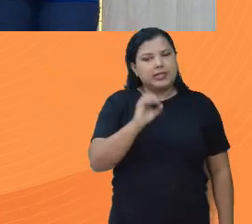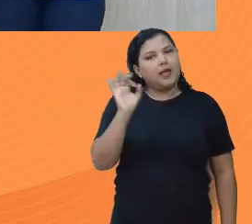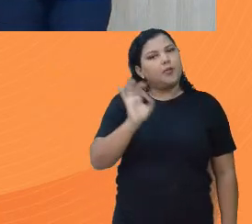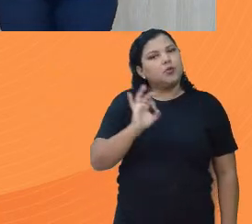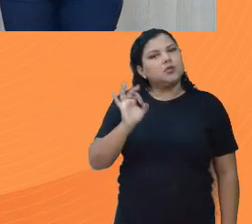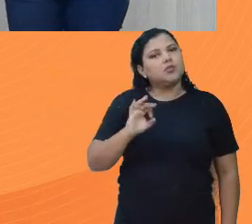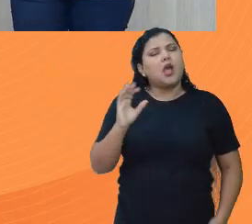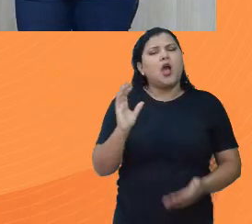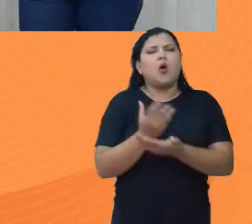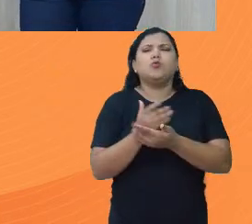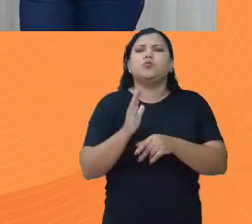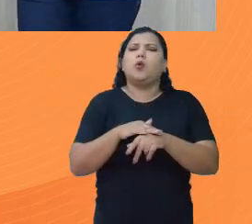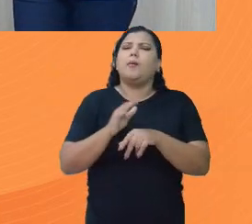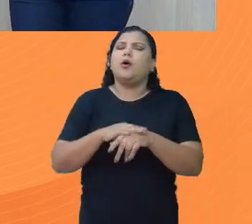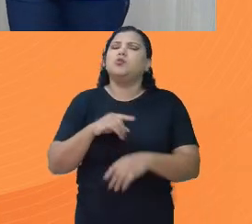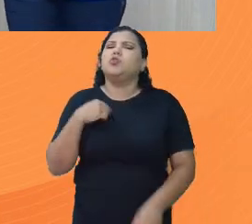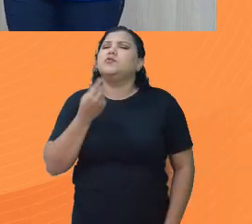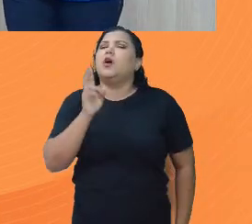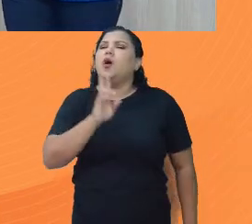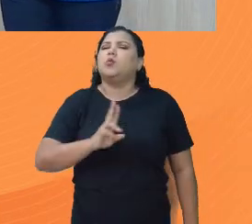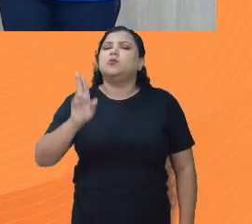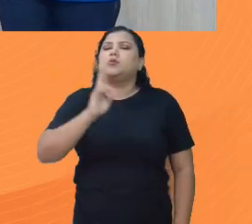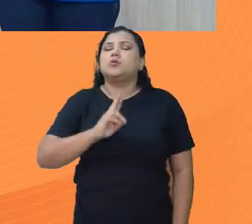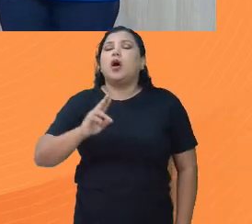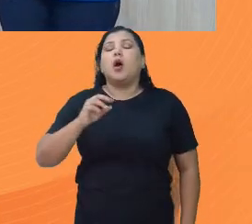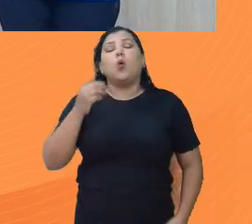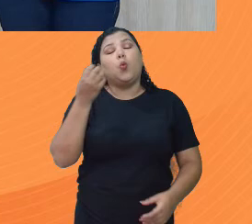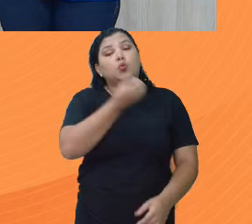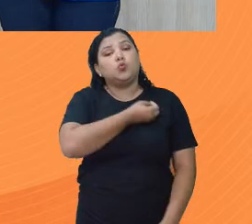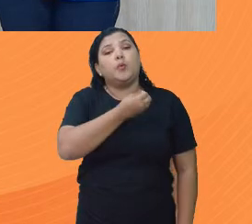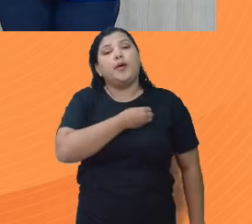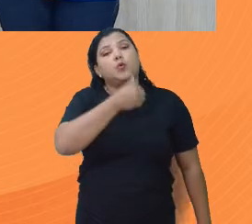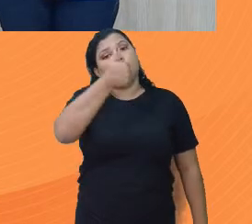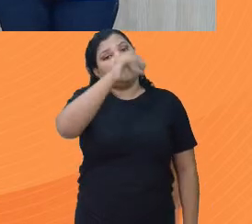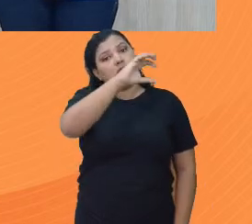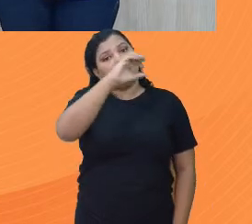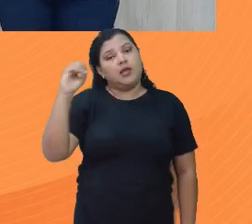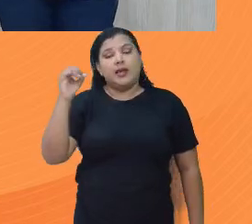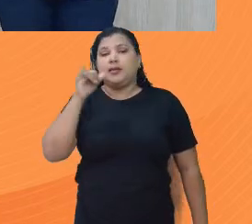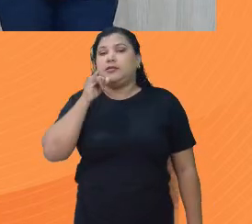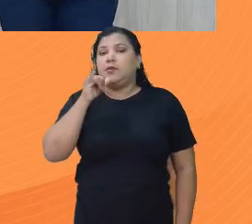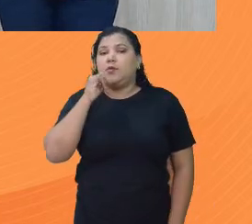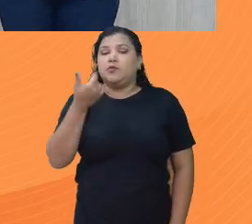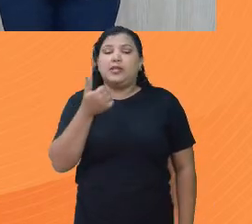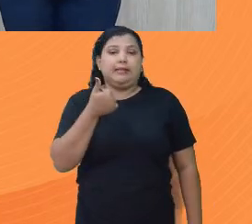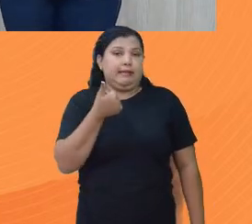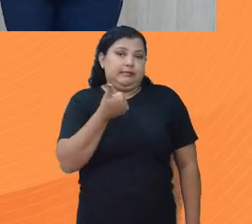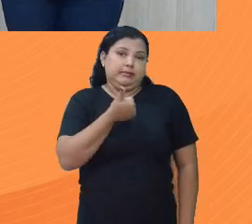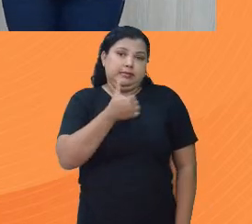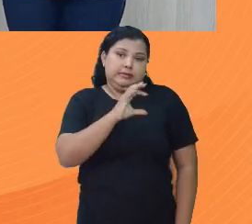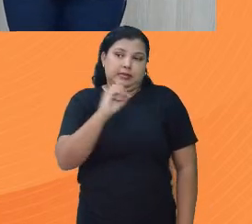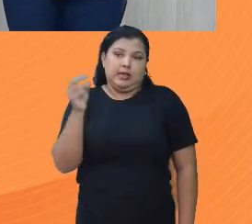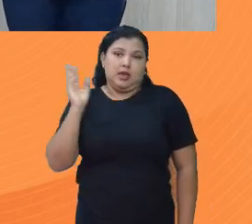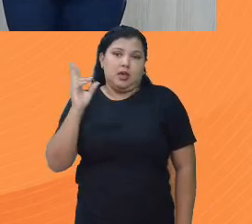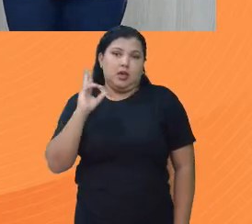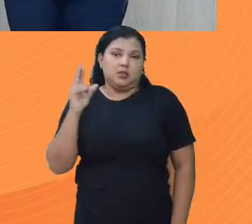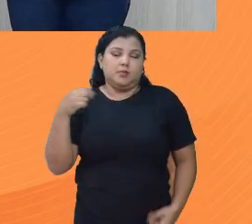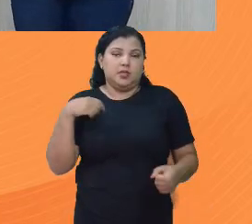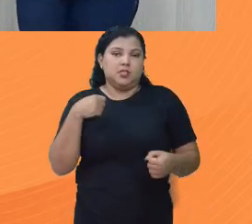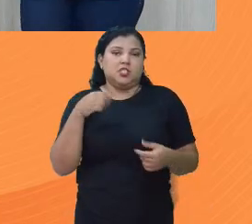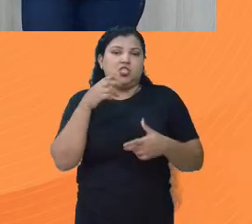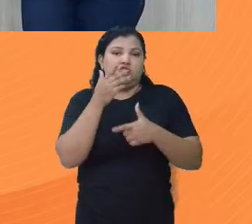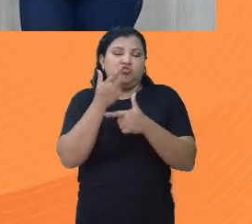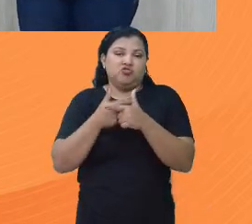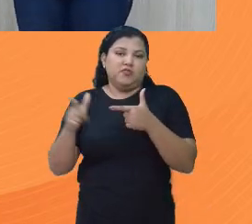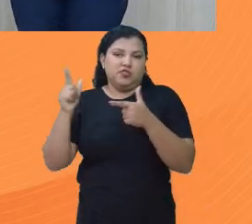algumas situações, a gente vai utilizar, sim, o número 100 para representar o 100%. De repente, você tem R$100 e vai fazer essa divisão aí.